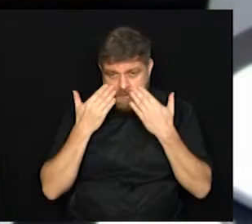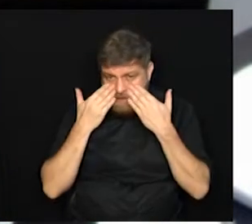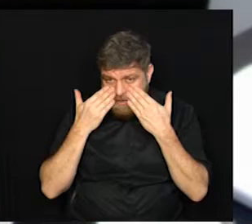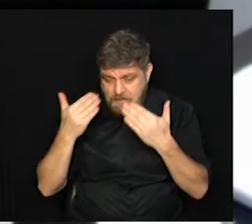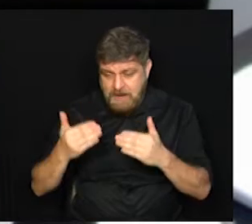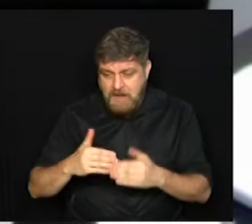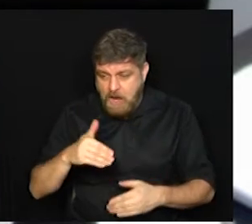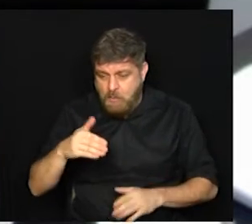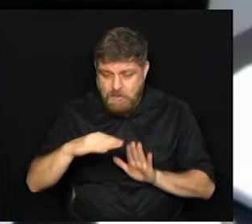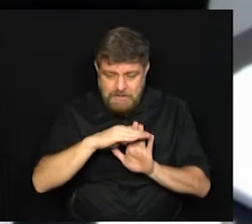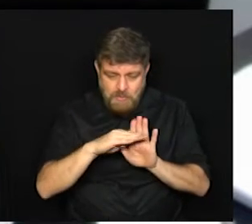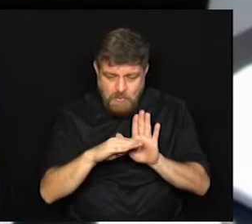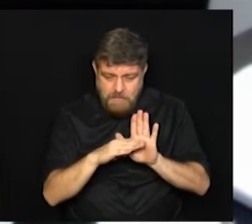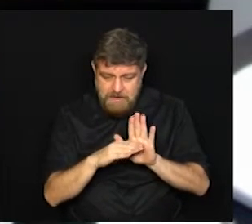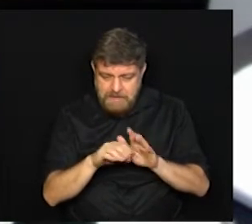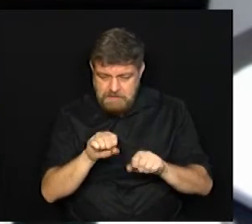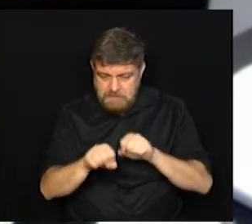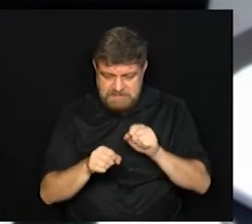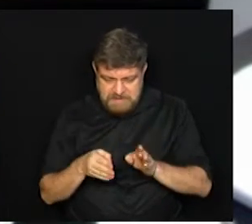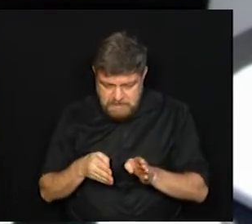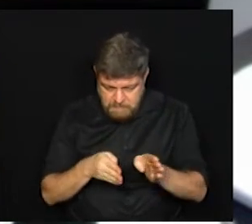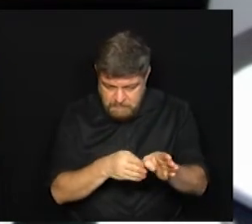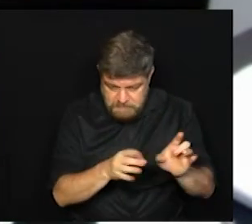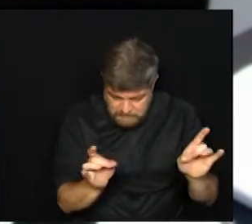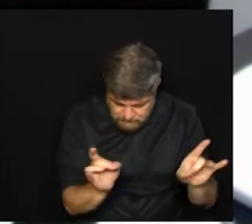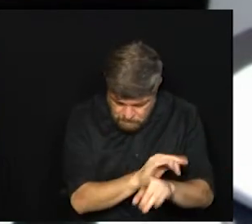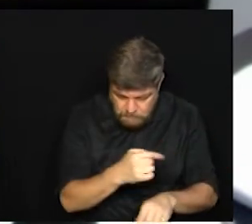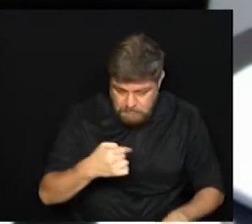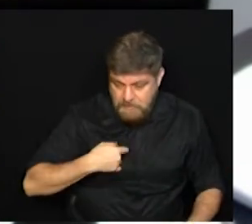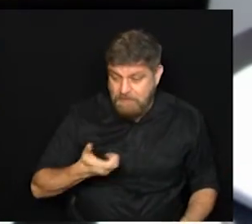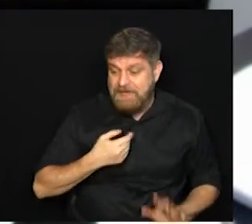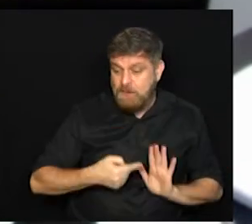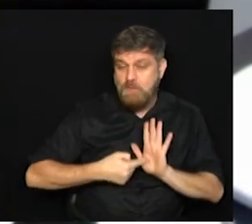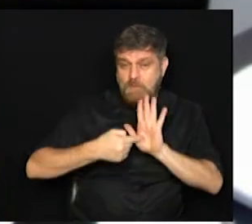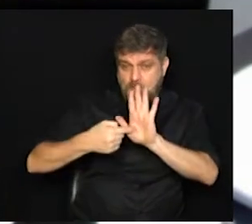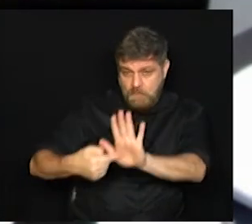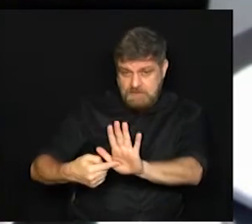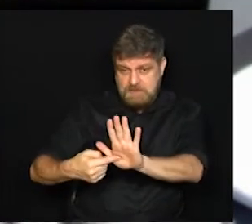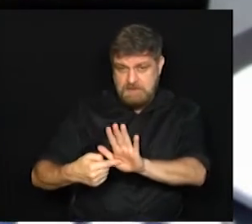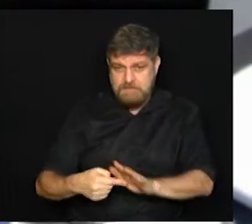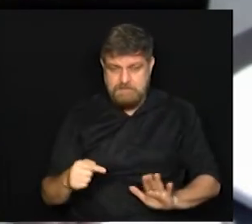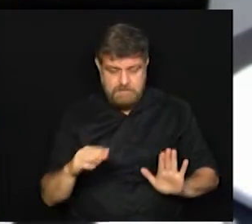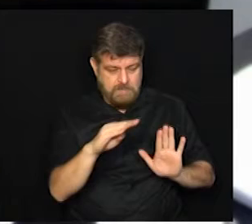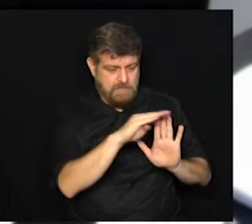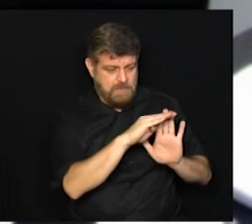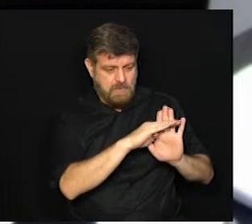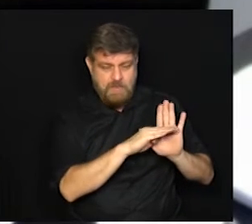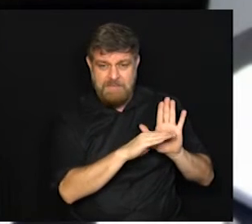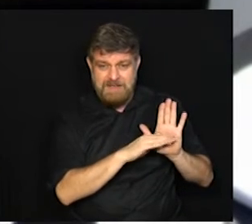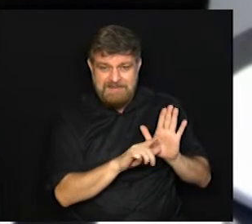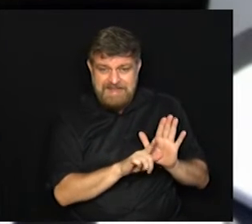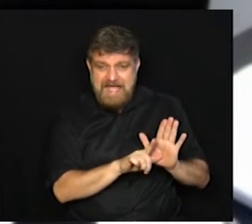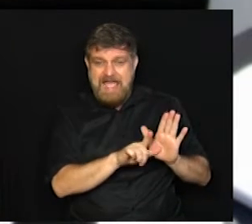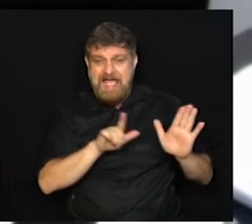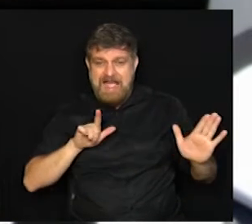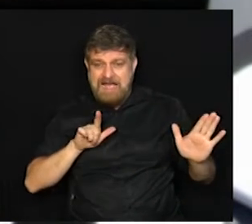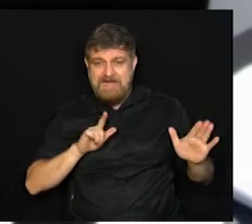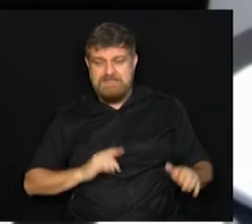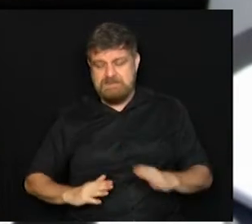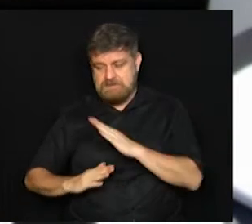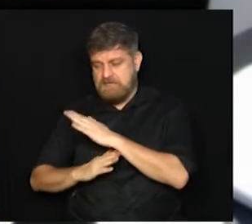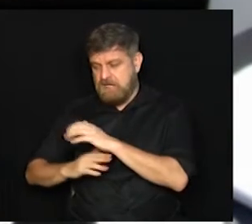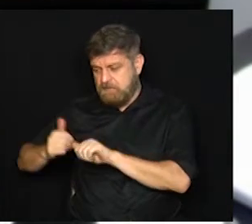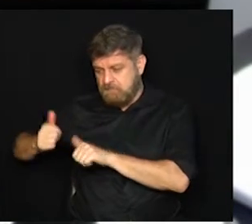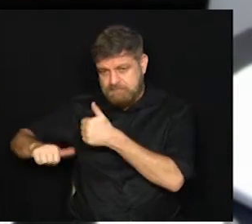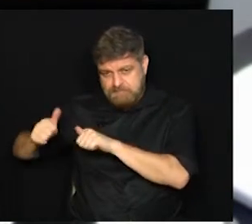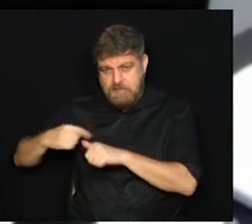pronto o plano cicloviário, realmente um plano que a gente possa, até antes de apresentar, fazer uma reunião